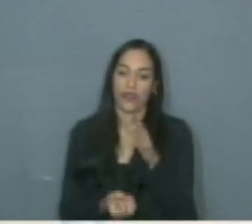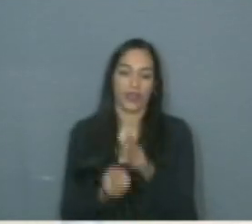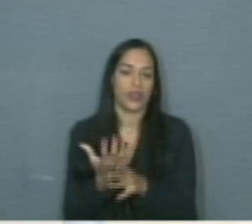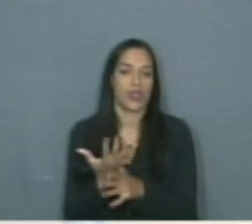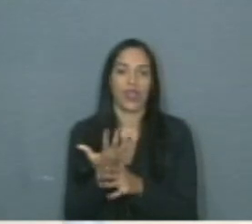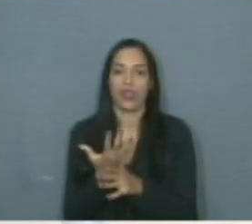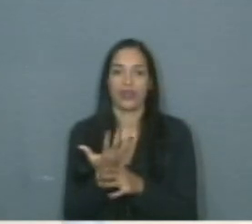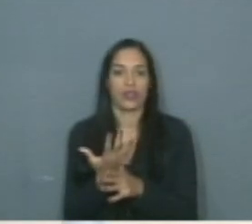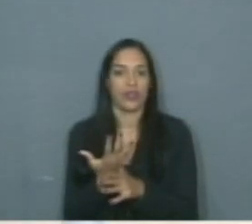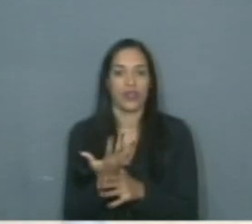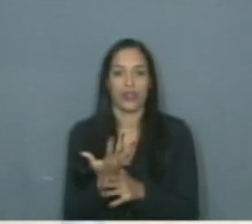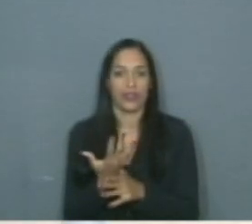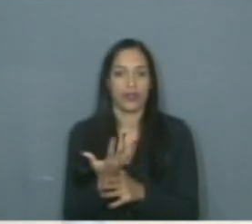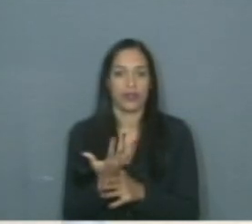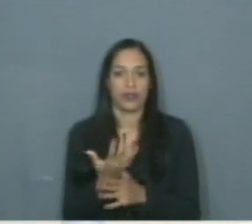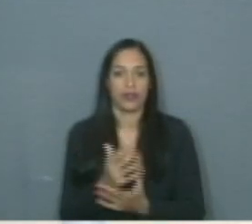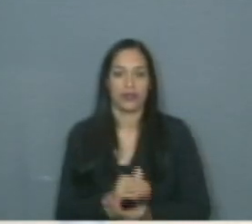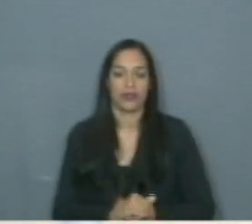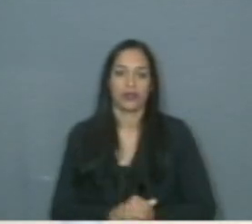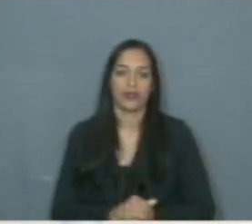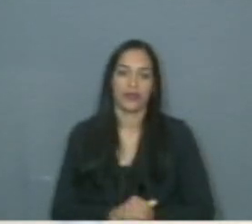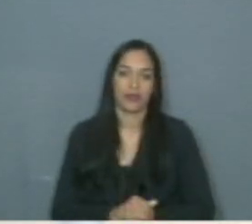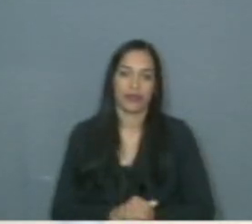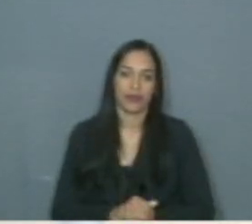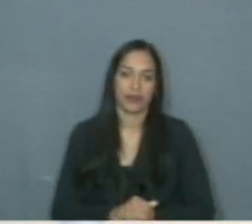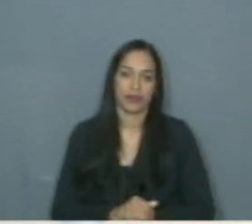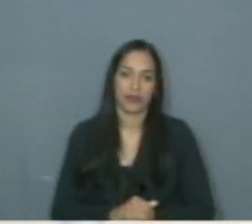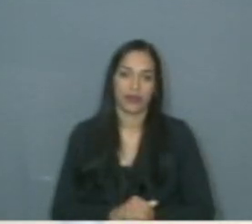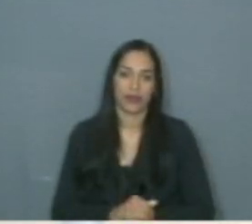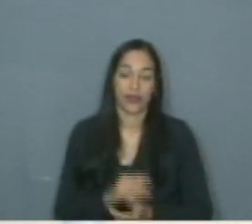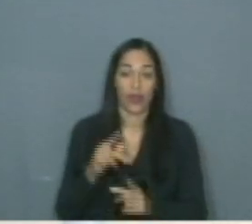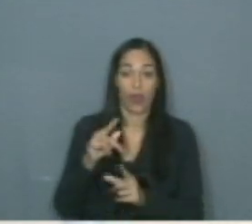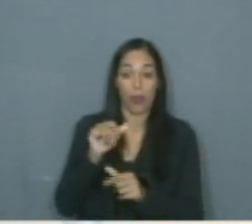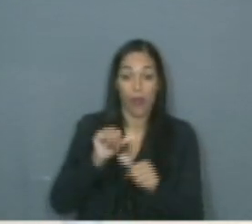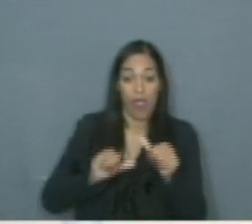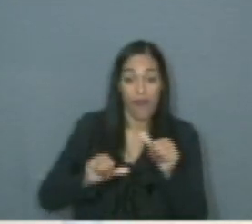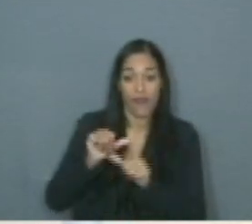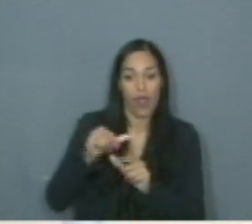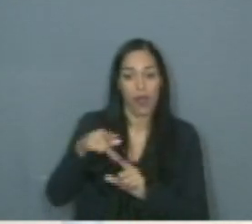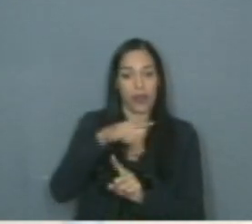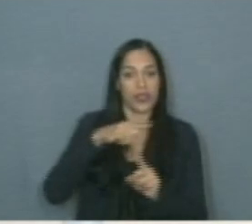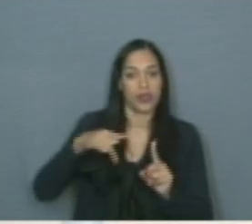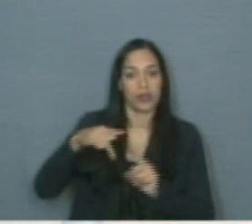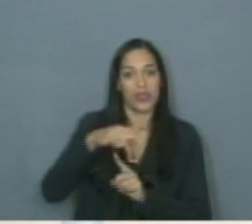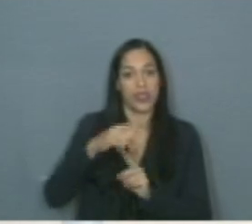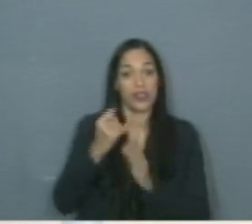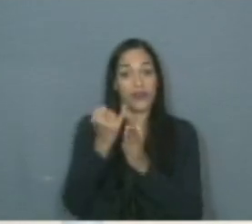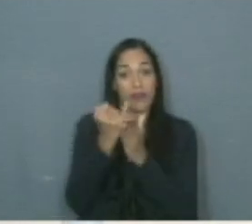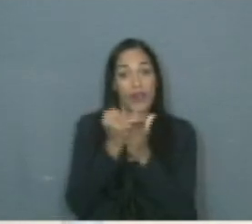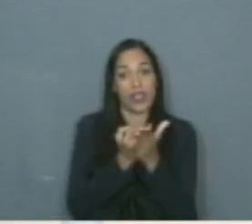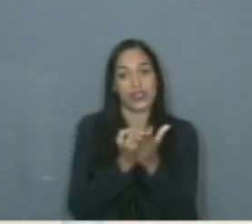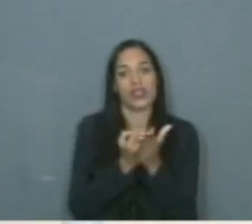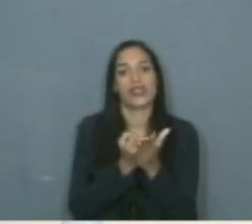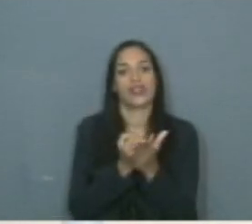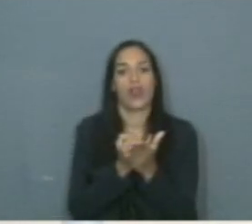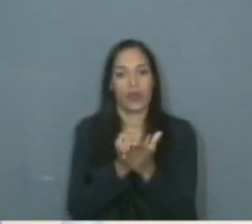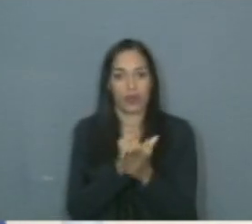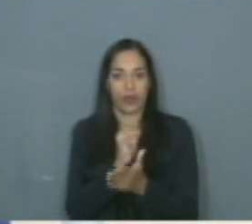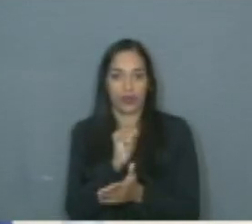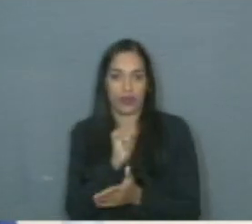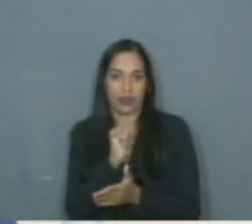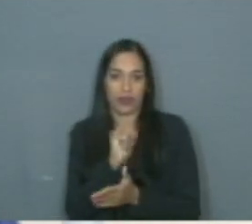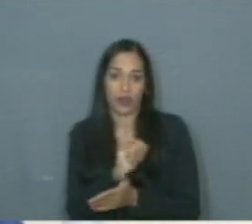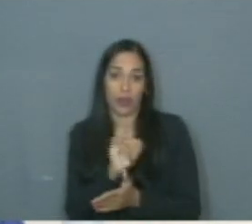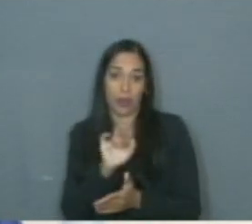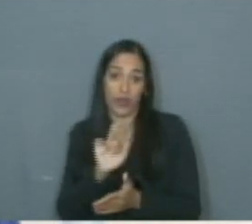nem sequer proposto. O que foi proposto como reforma tributária foi a isenção do imposto de renda, até para quem